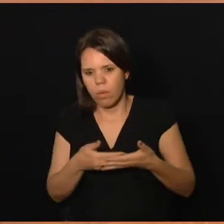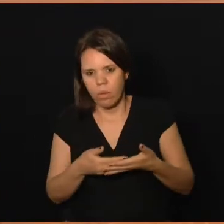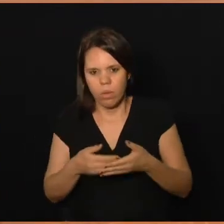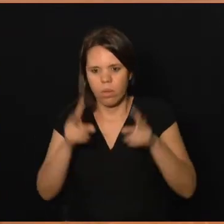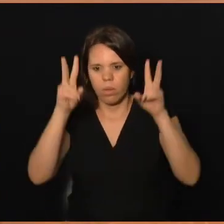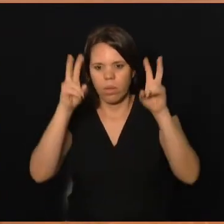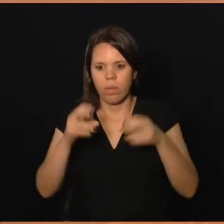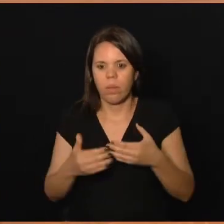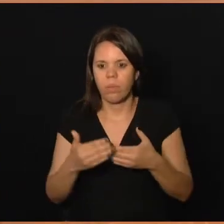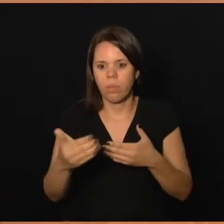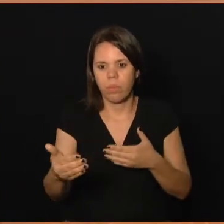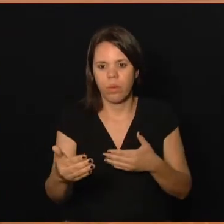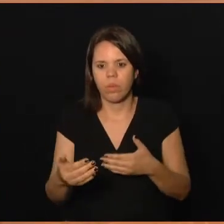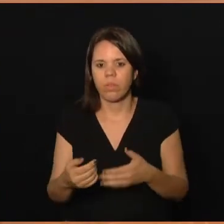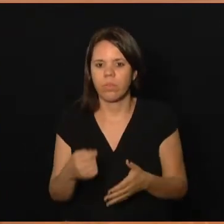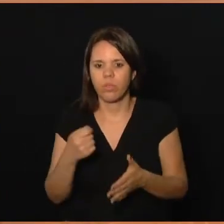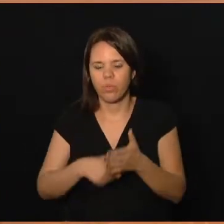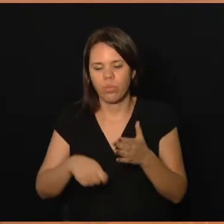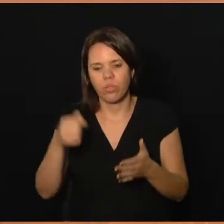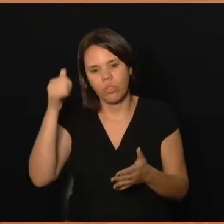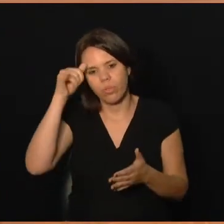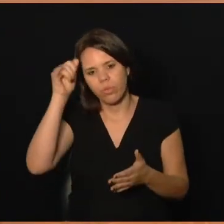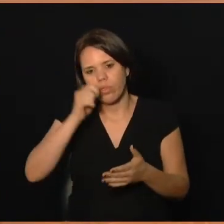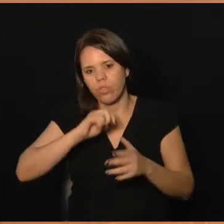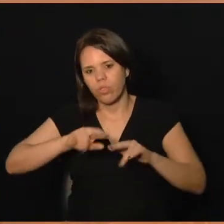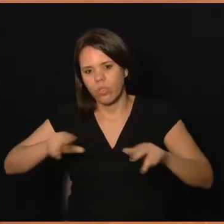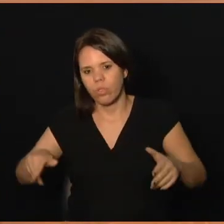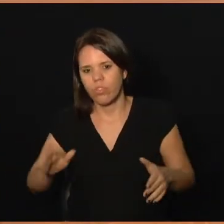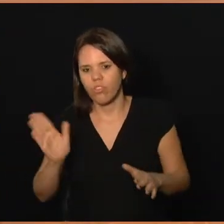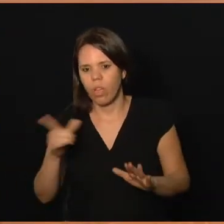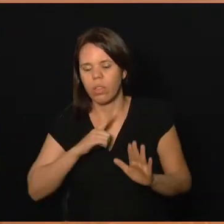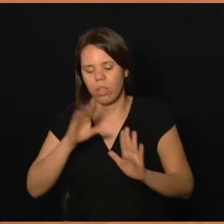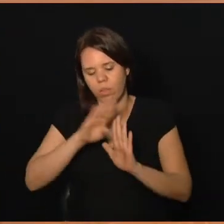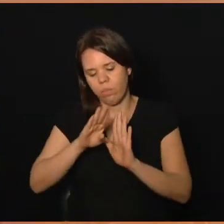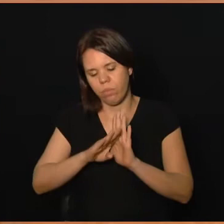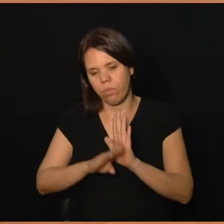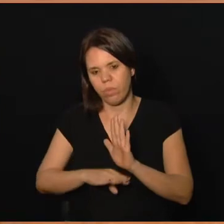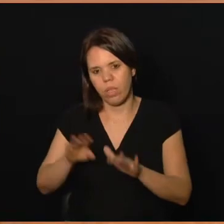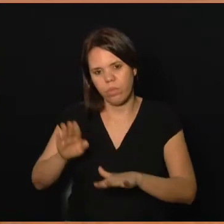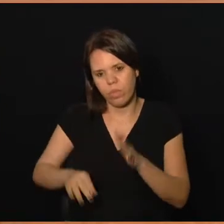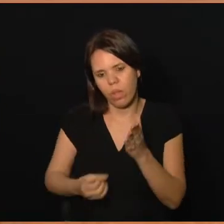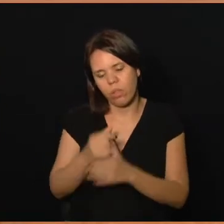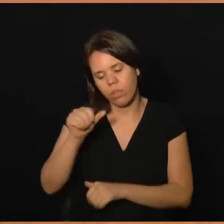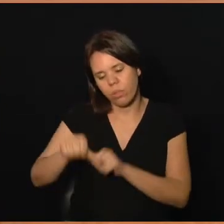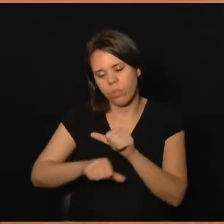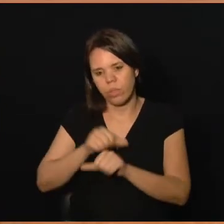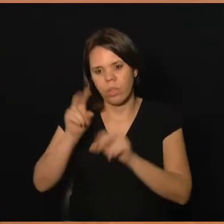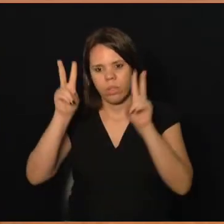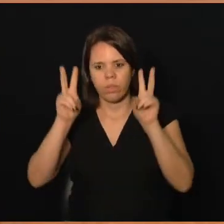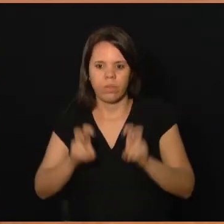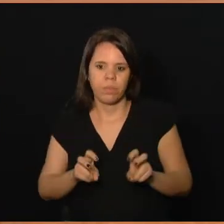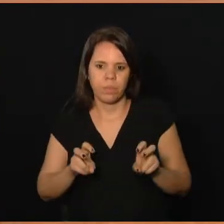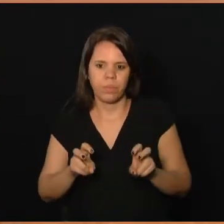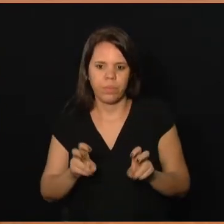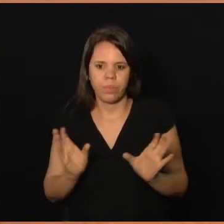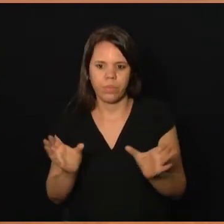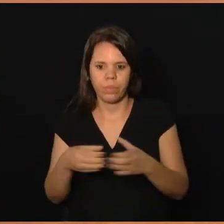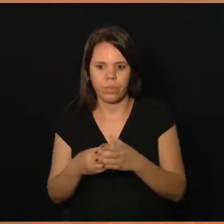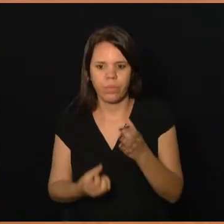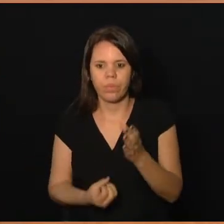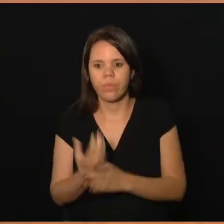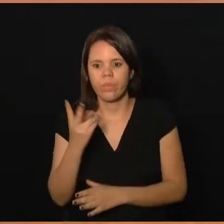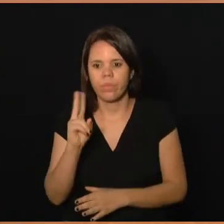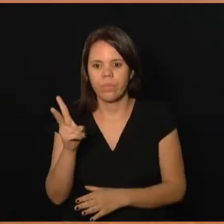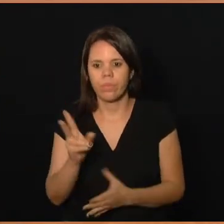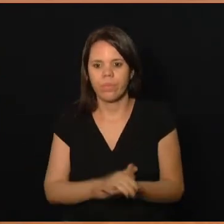Políticas de Prevenção às Drogas. A gente tem toda uma programação já montada, às vezes ocorre uma mudança, como a comissão ocorre